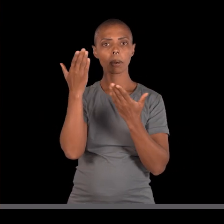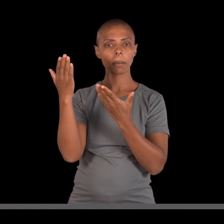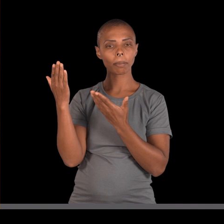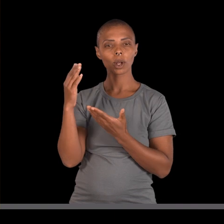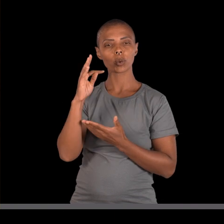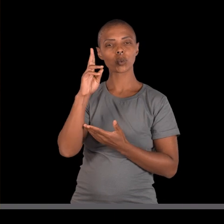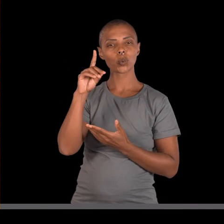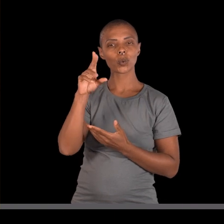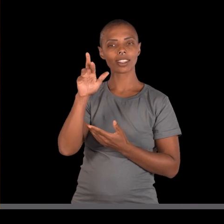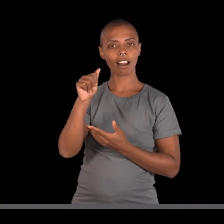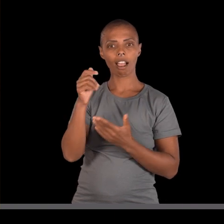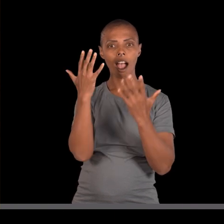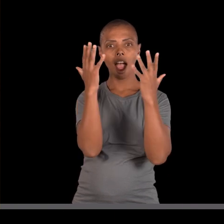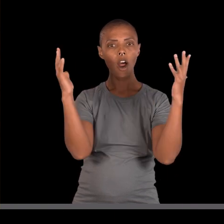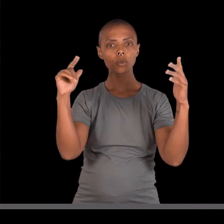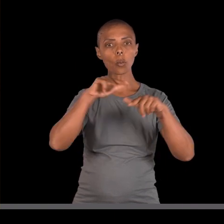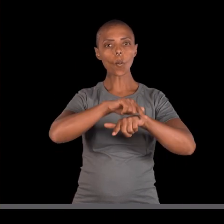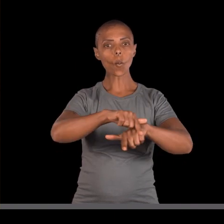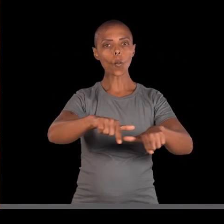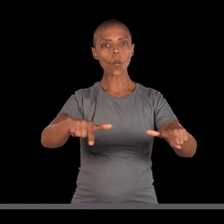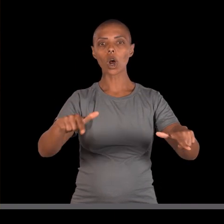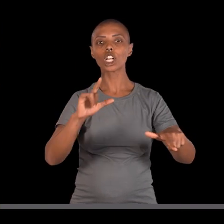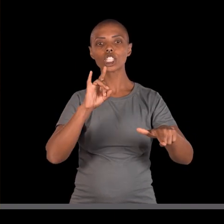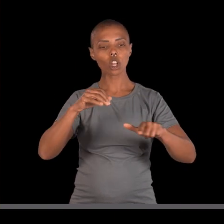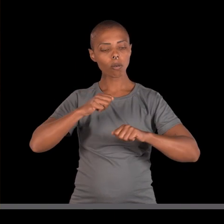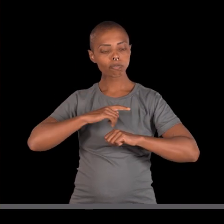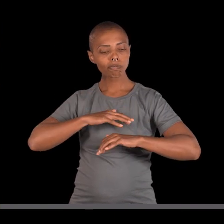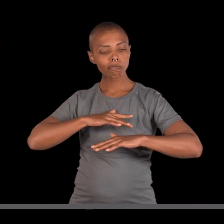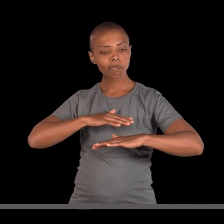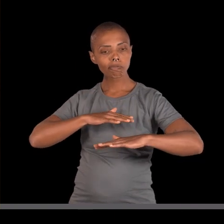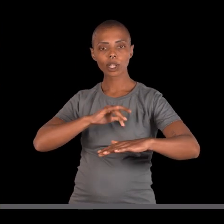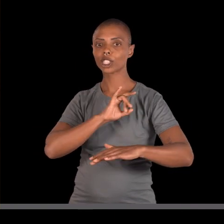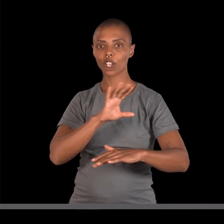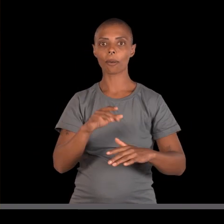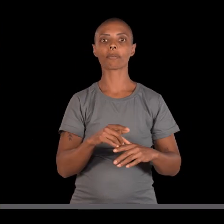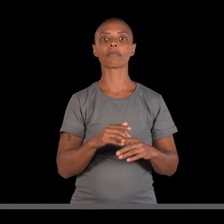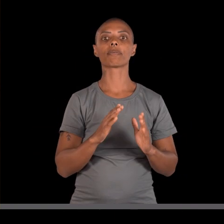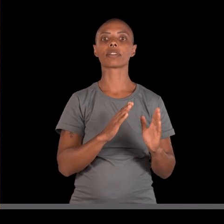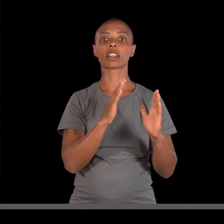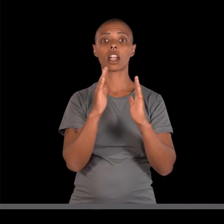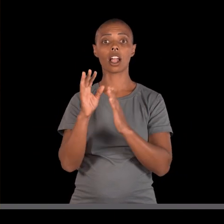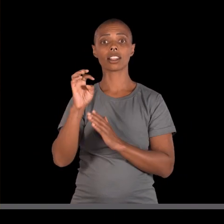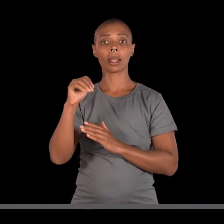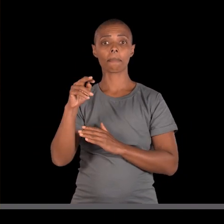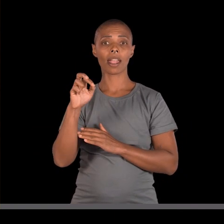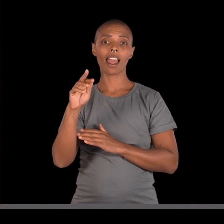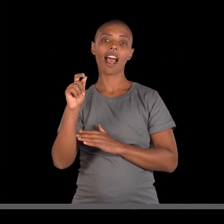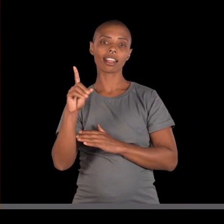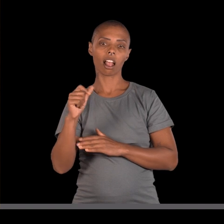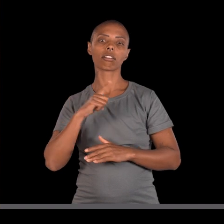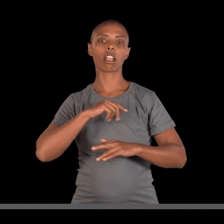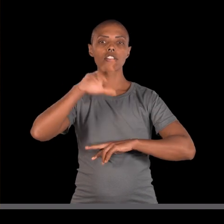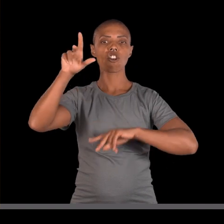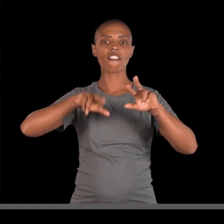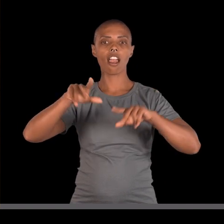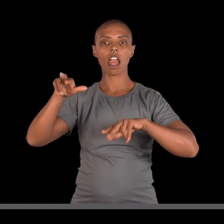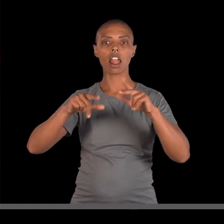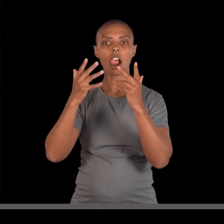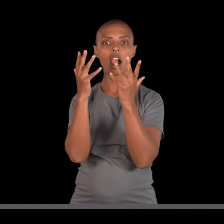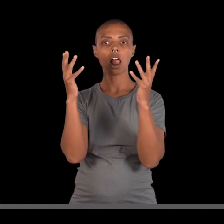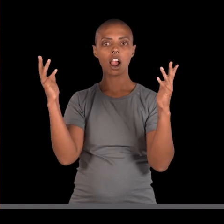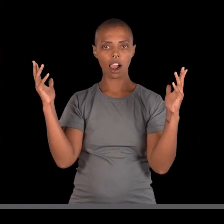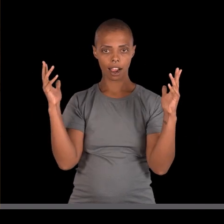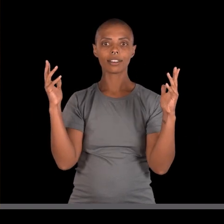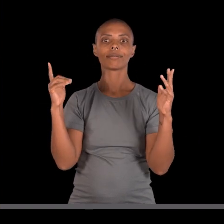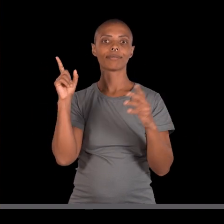Então, olha só que a tundra, você não vê uma árvore, né? É só uma vegetação rasteira, um musgo. A floresta temperada, que era um pouco